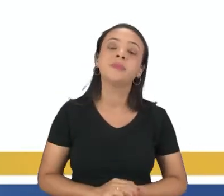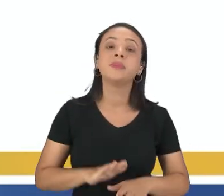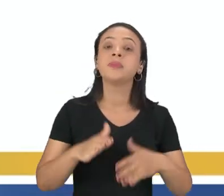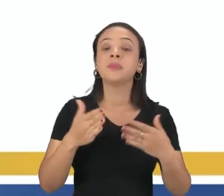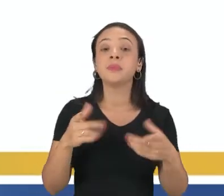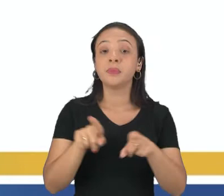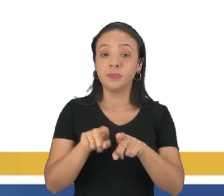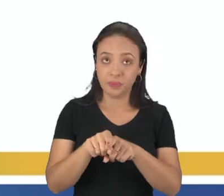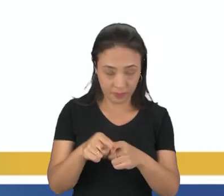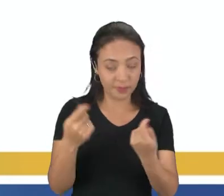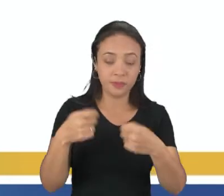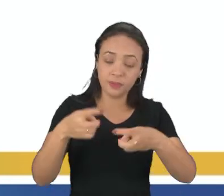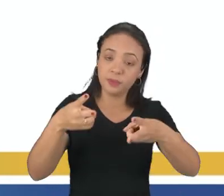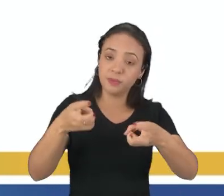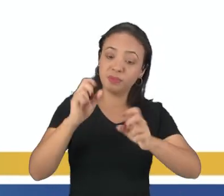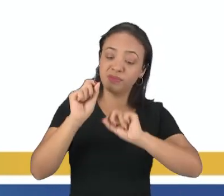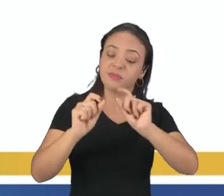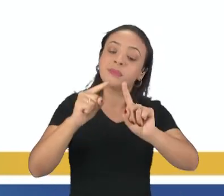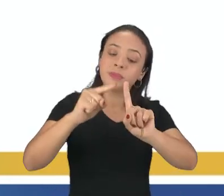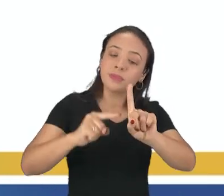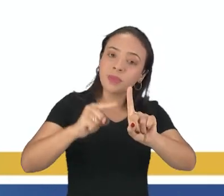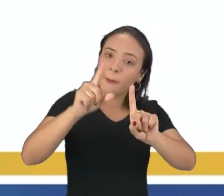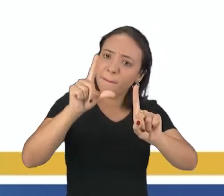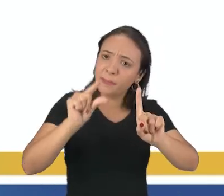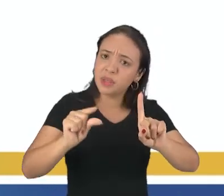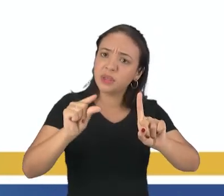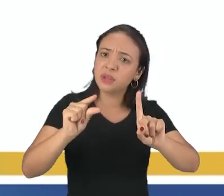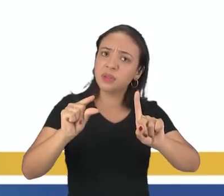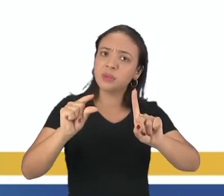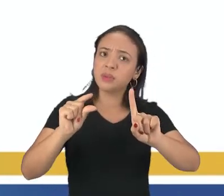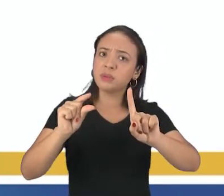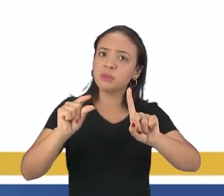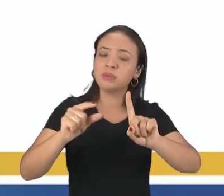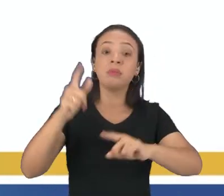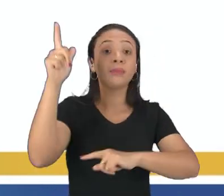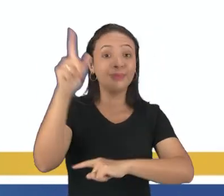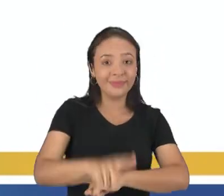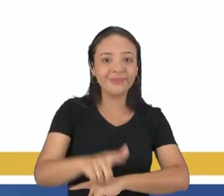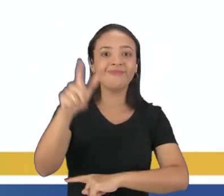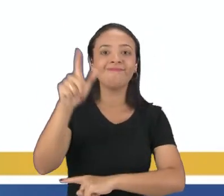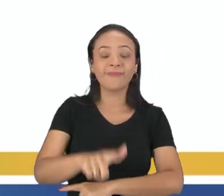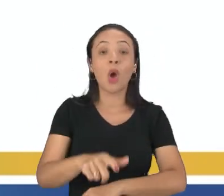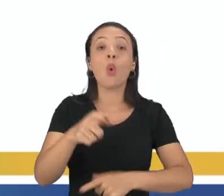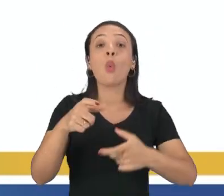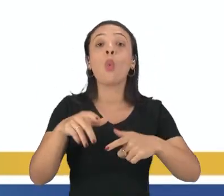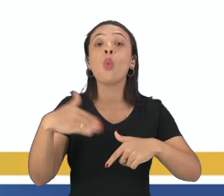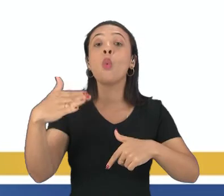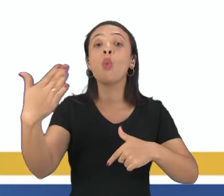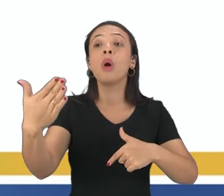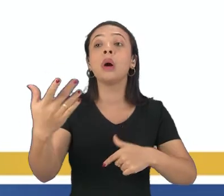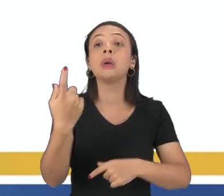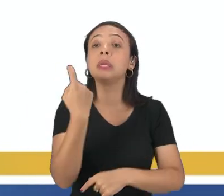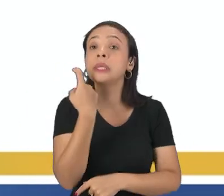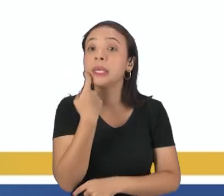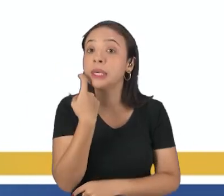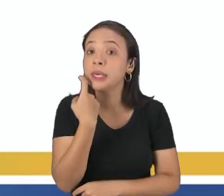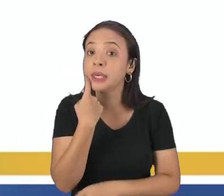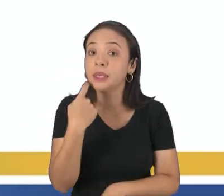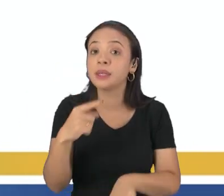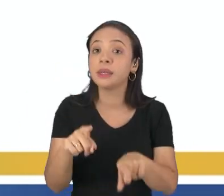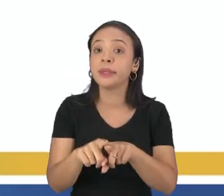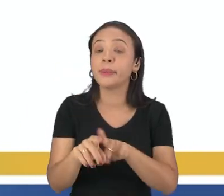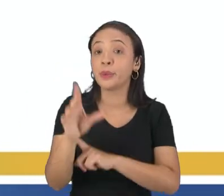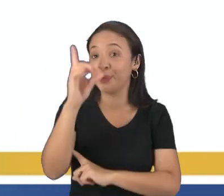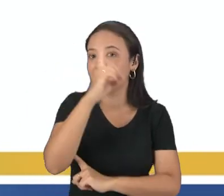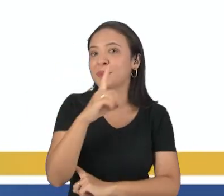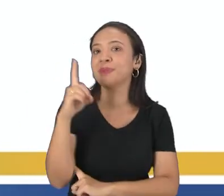Nós vemos também aí que a temperatura mínima, né? Ela se repete também na sexta, que é 18 graus Celsius, e no